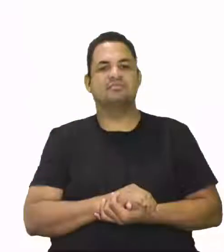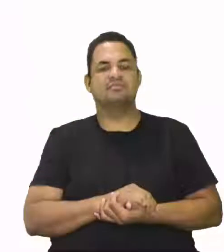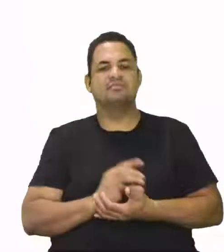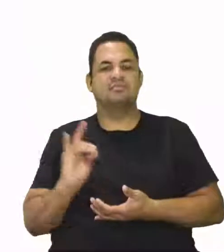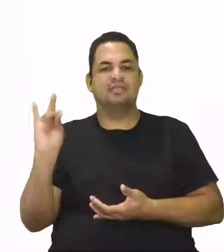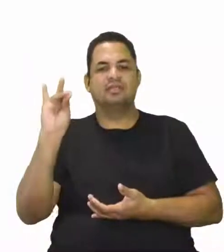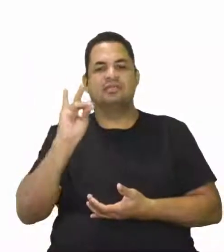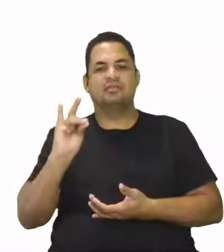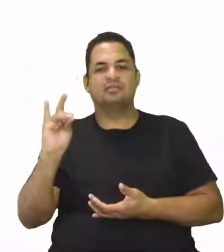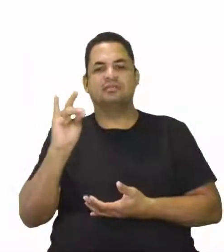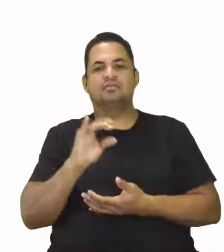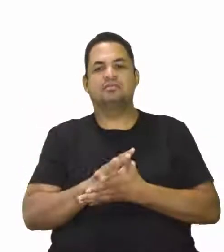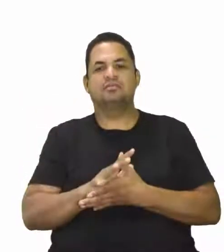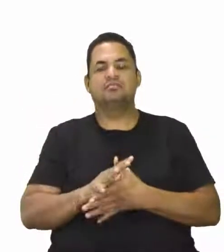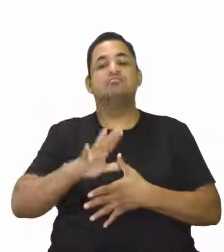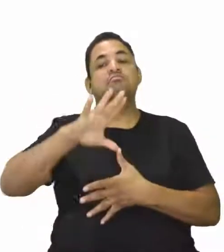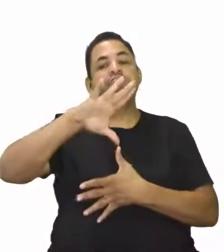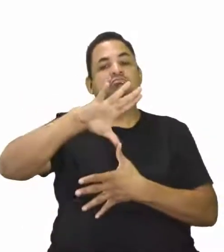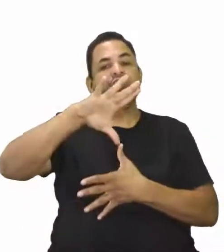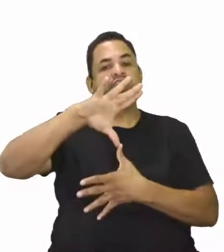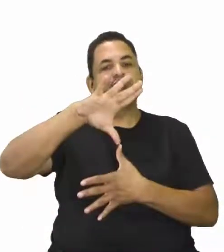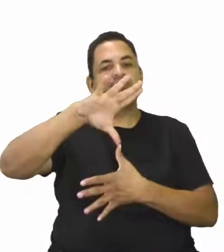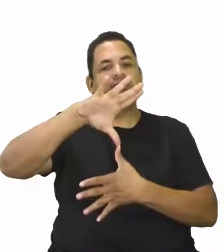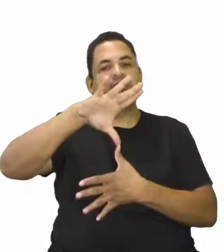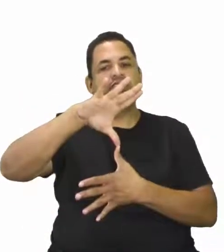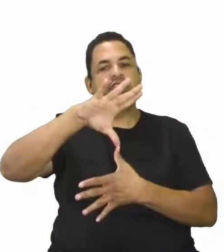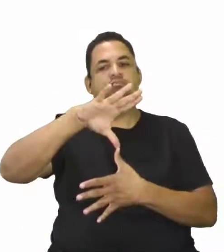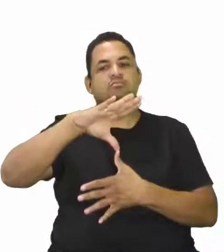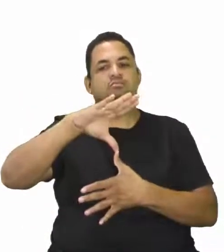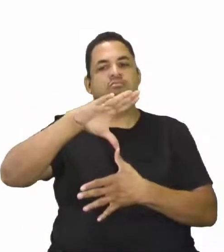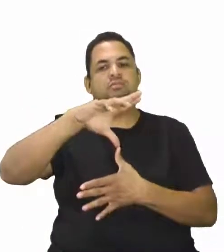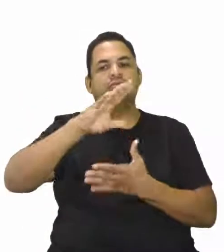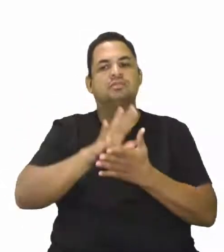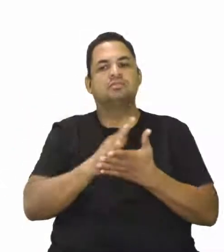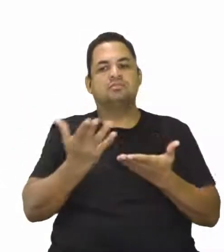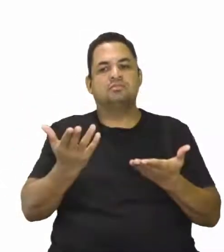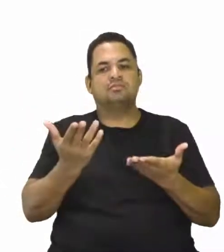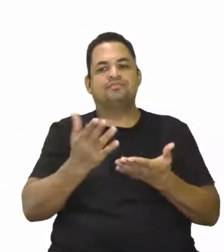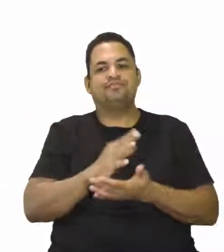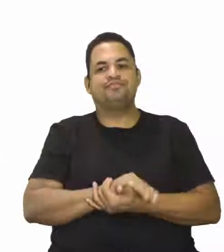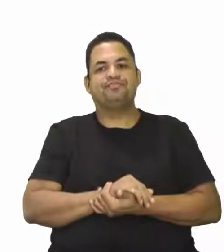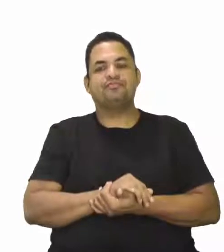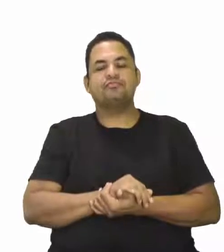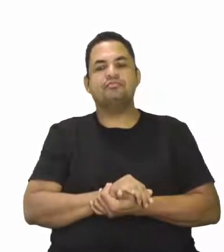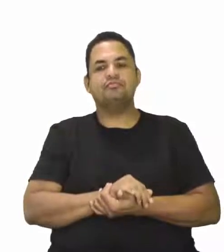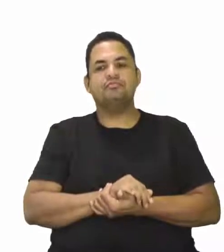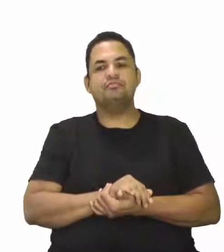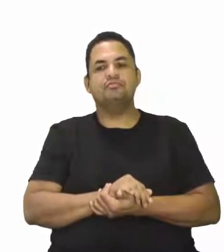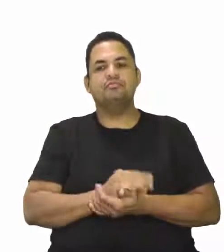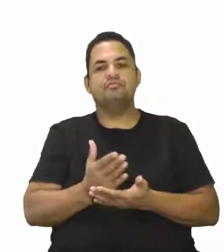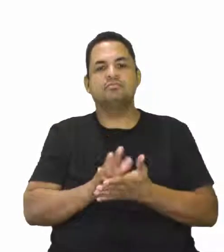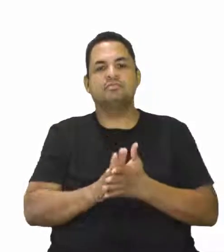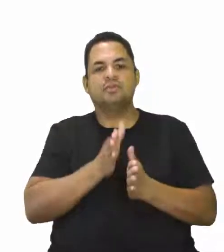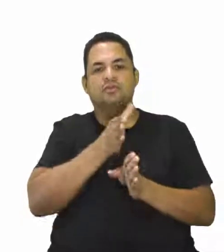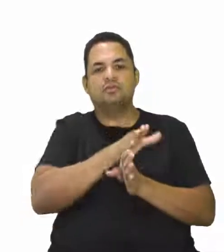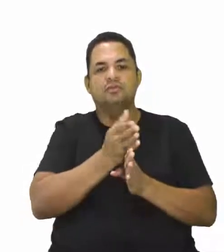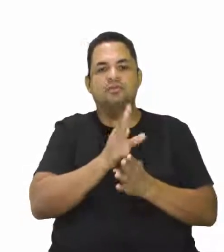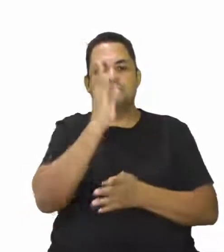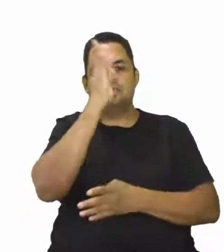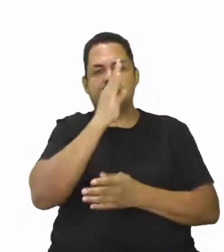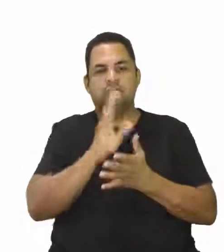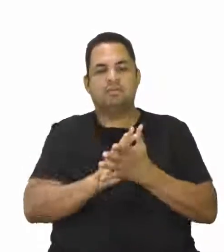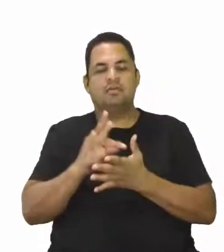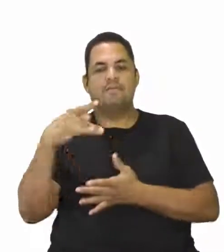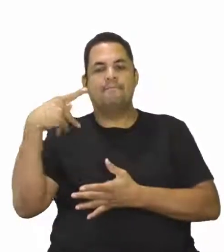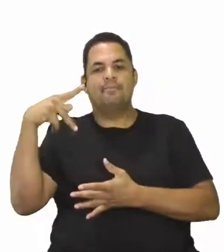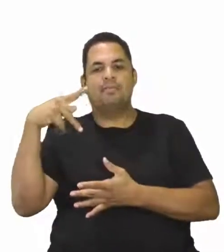A Bolívia ela está localizada aqui na América do Sul e ela faz fronteira com o Brasil, o Paraguai,